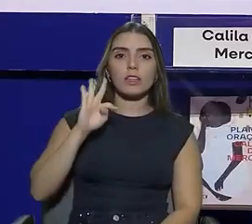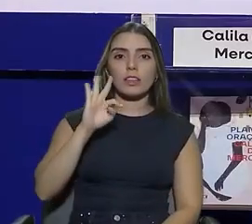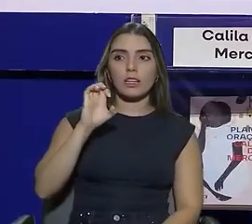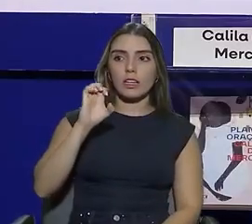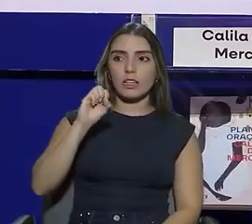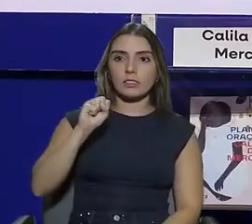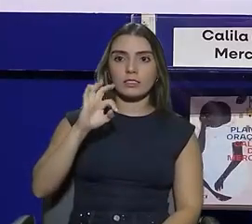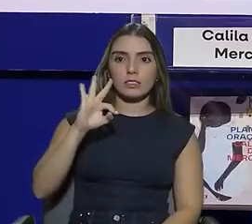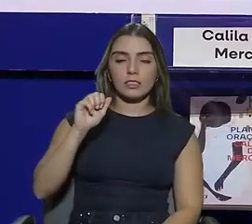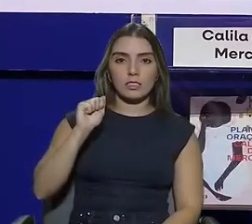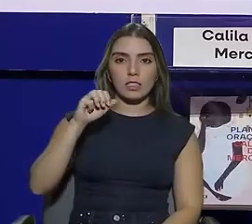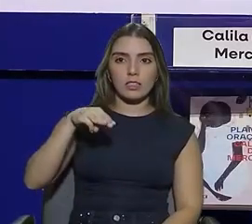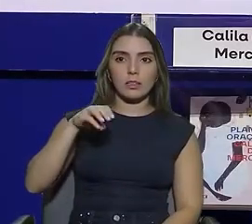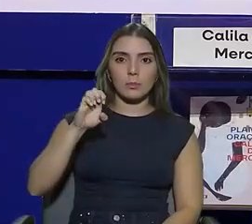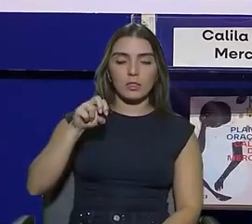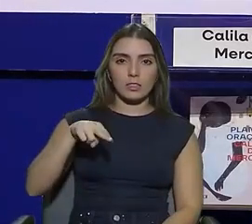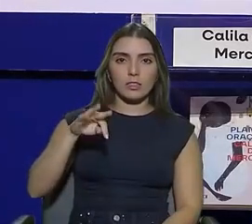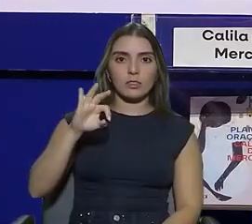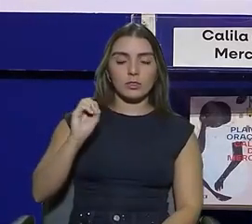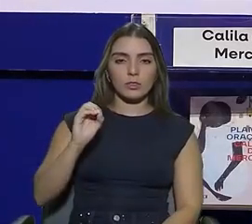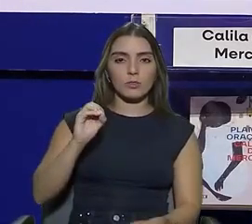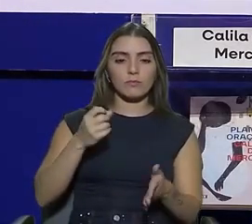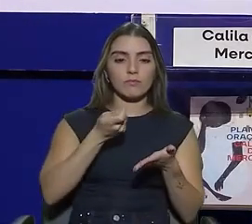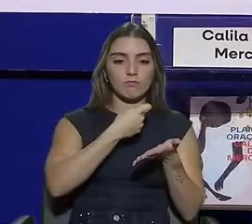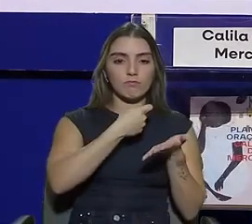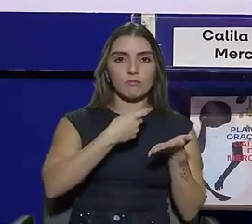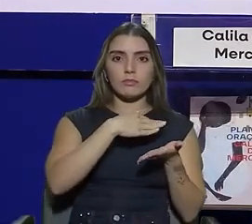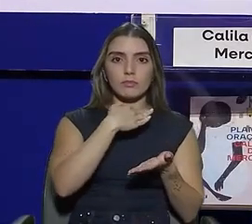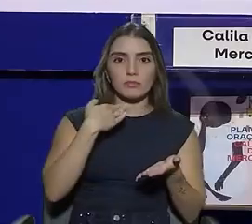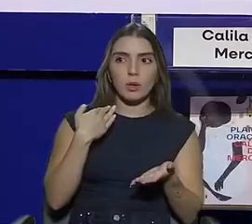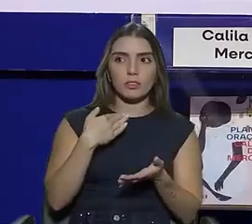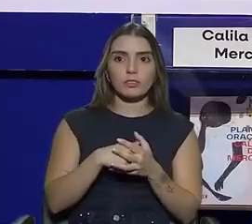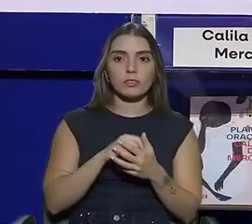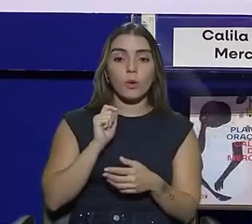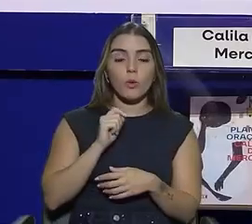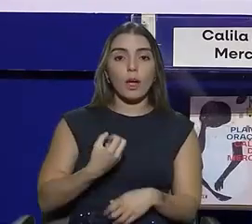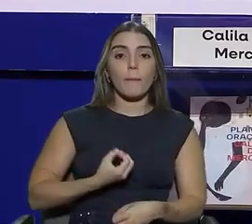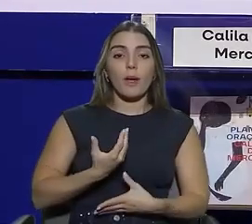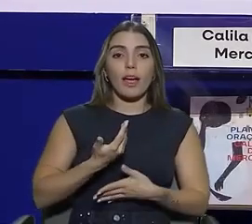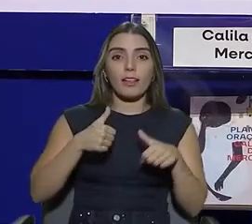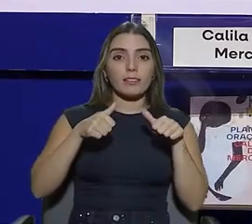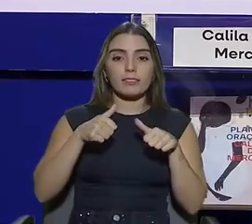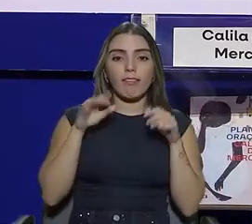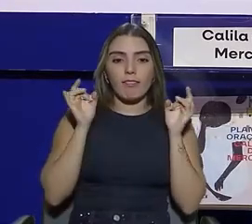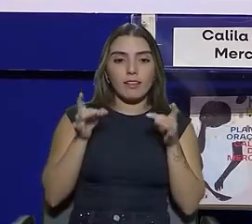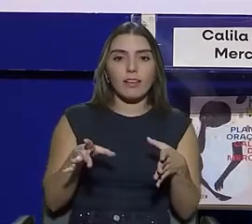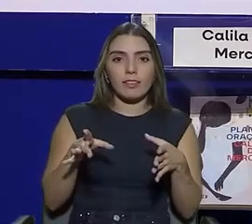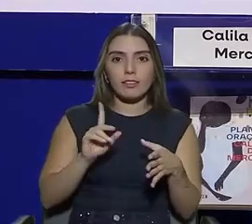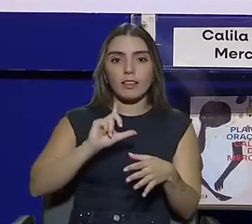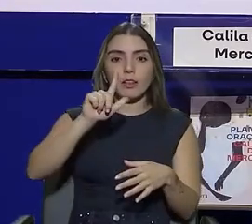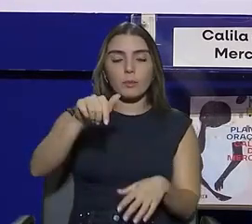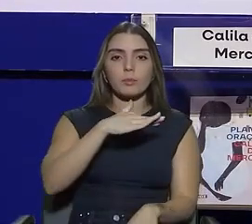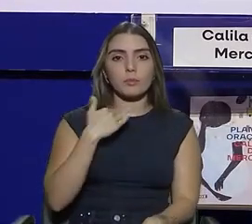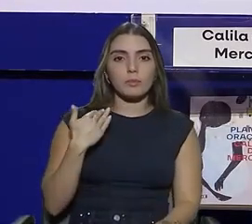que um poeta deixa ao morrer? Ele faz o testamento dele. Ele que foi quando o jovem descobriu que estava com